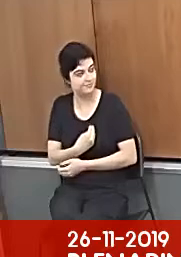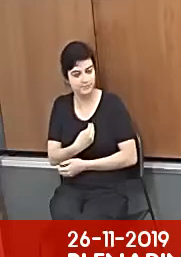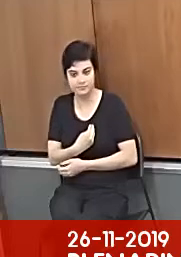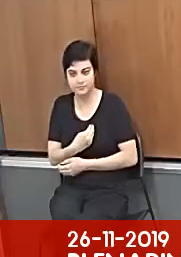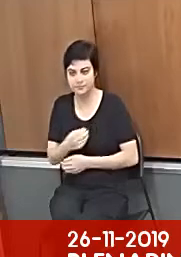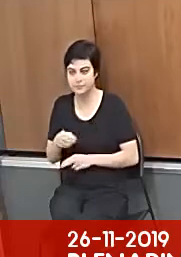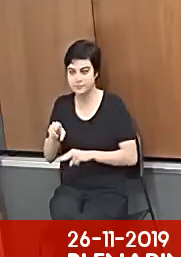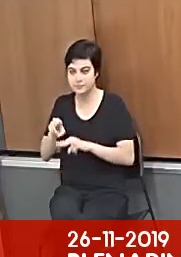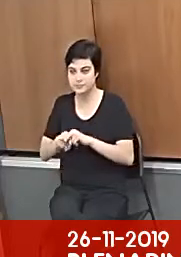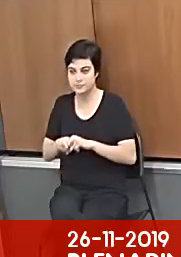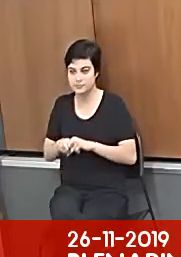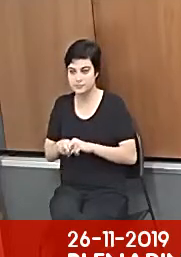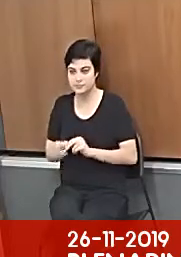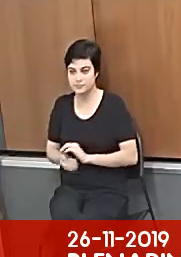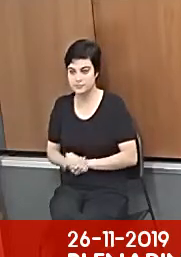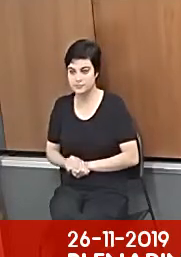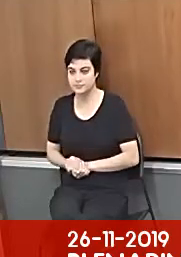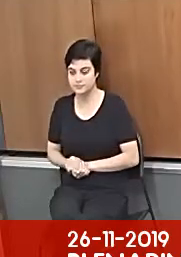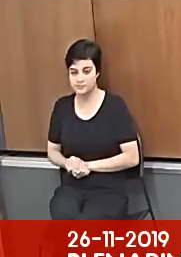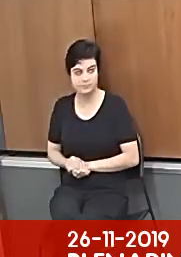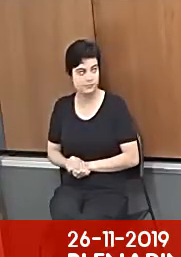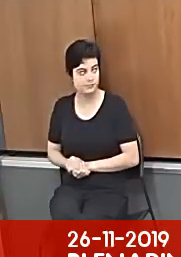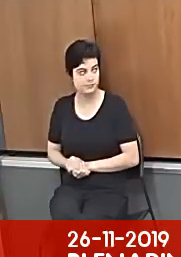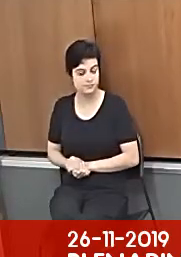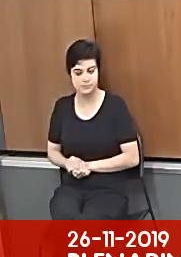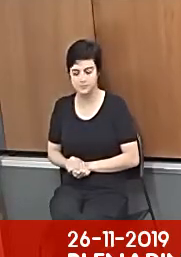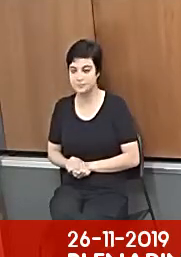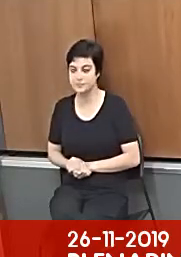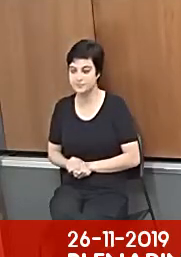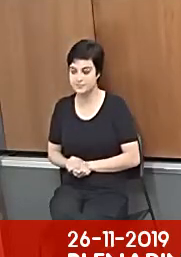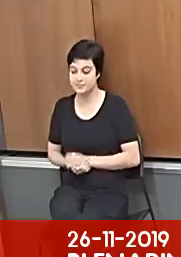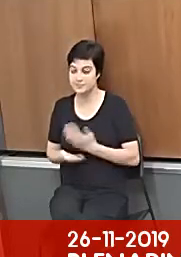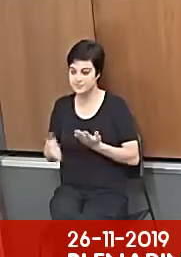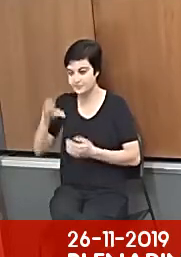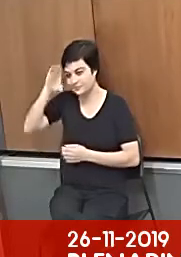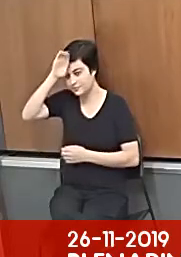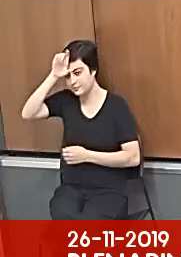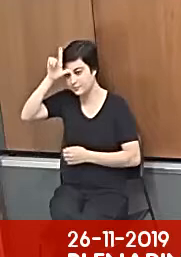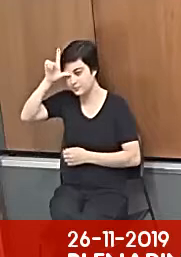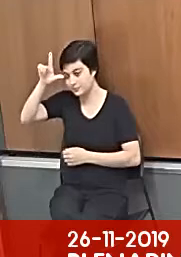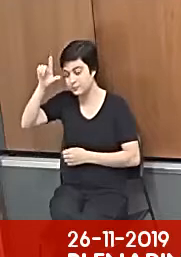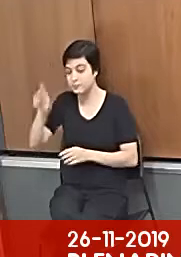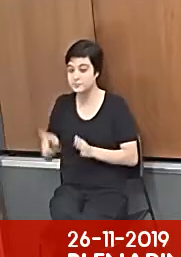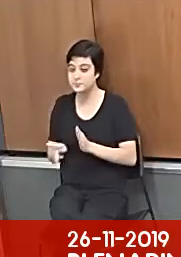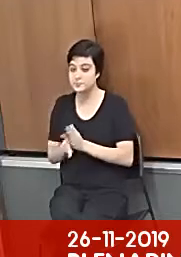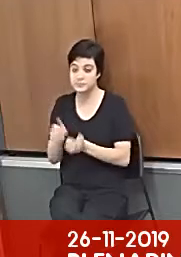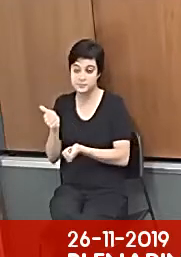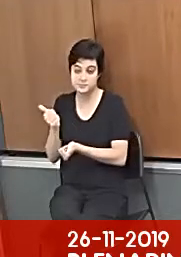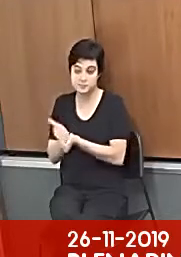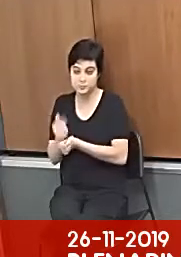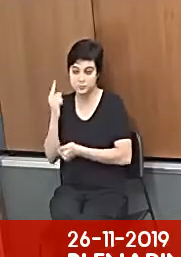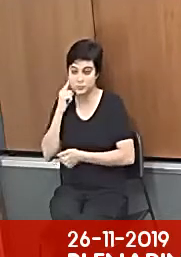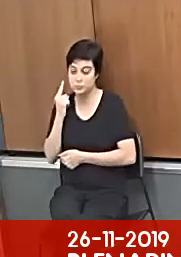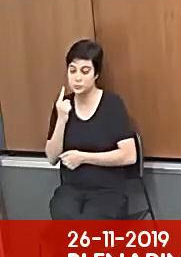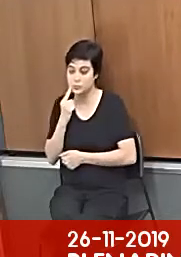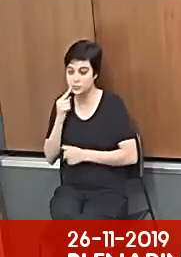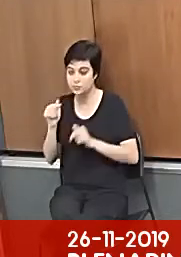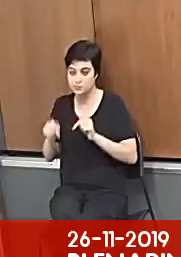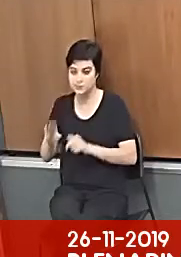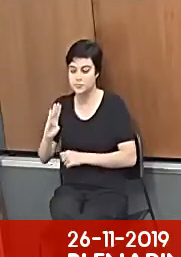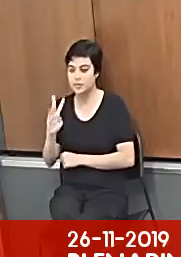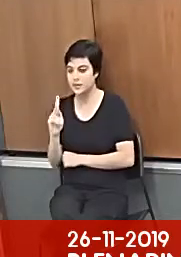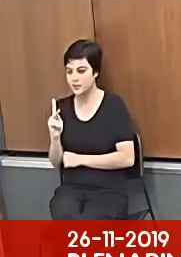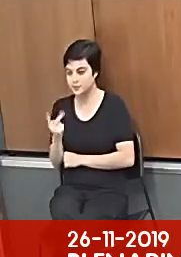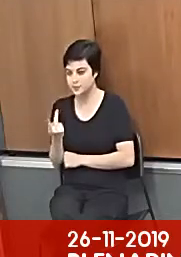Clarissa. Isso. Então, está aí a Clarissa, né, da Sociedade dos Surdos de Belo